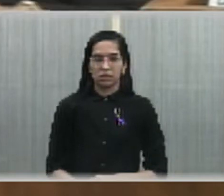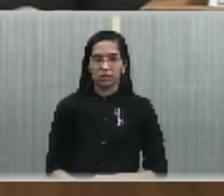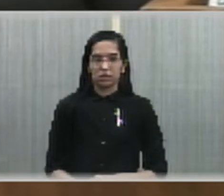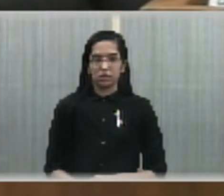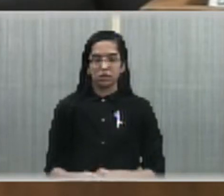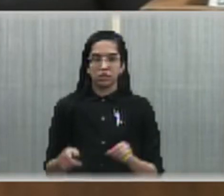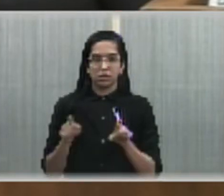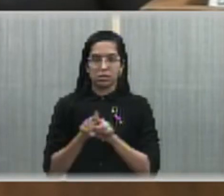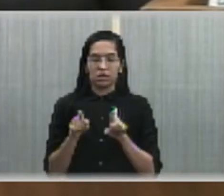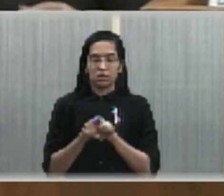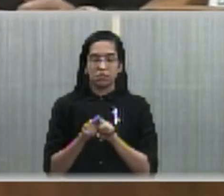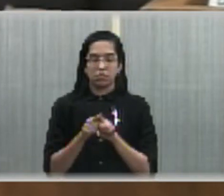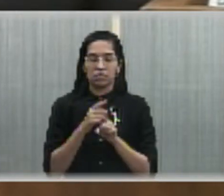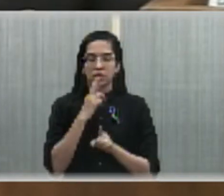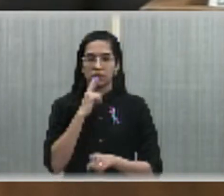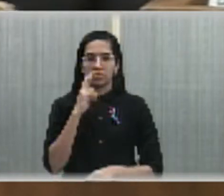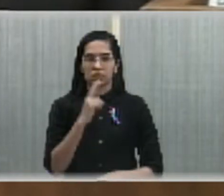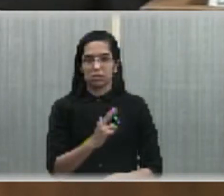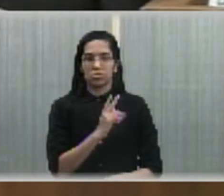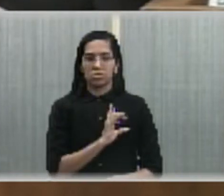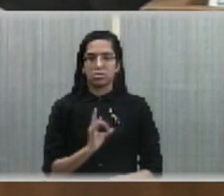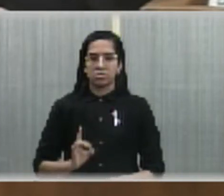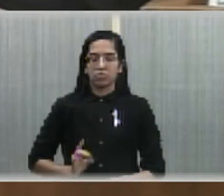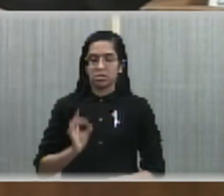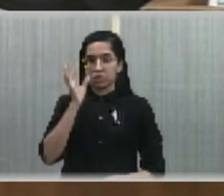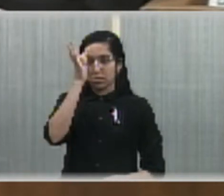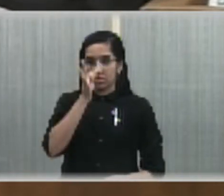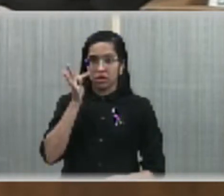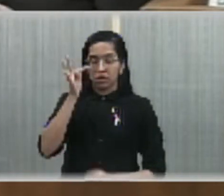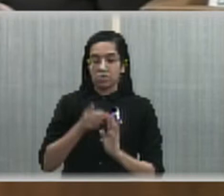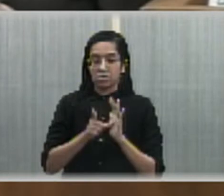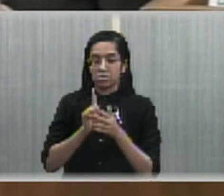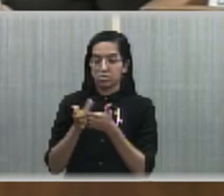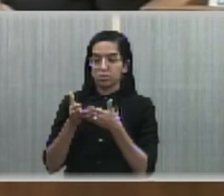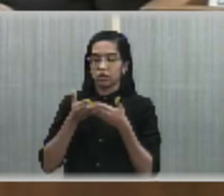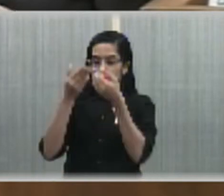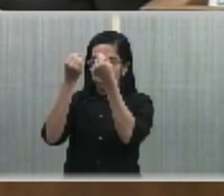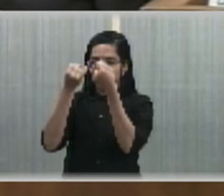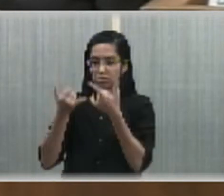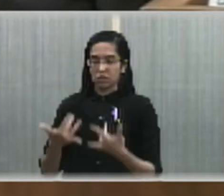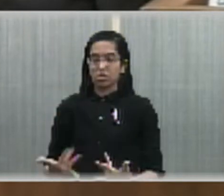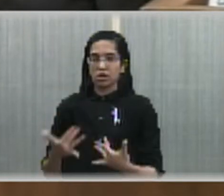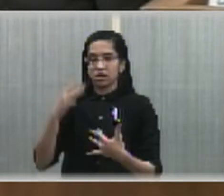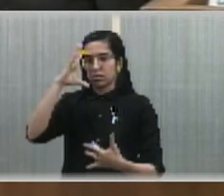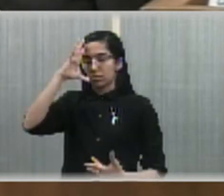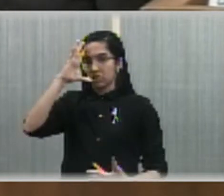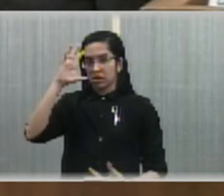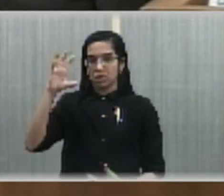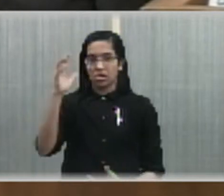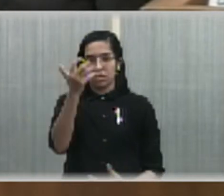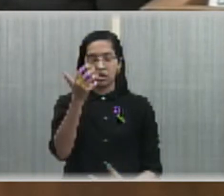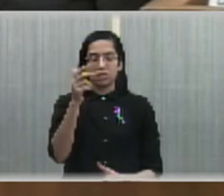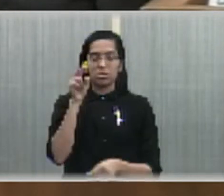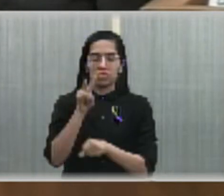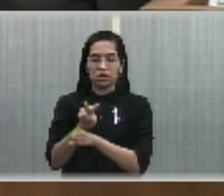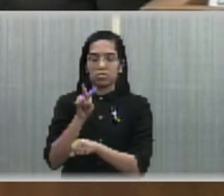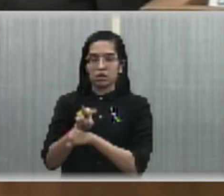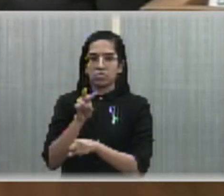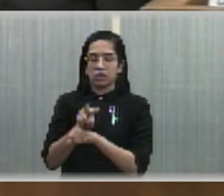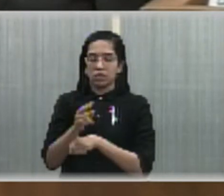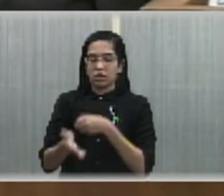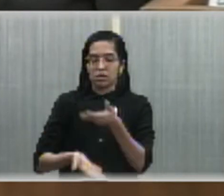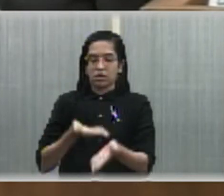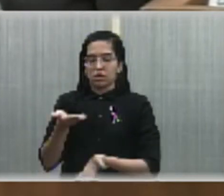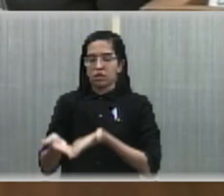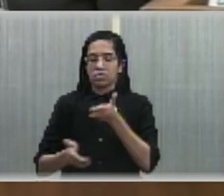a um requerimento da deputada Tereza Brito solicitando providências cabíveis no sentido de manter o funcionamento